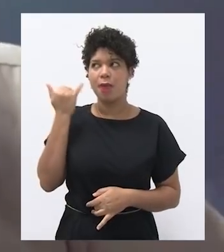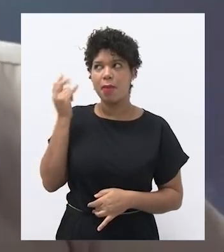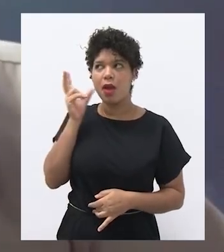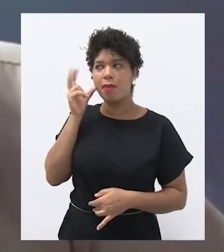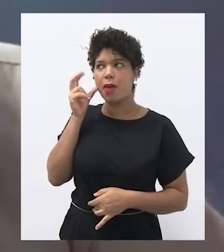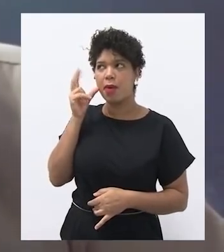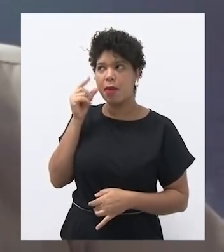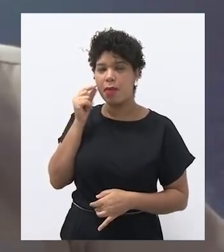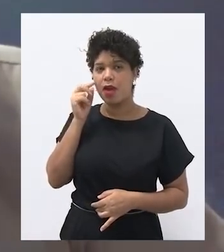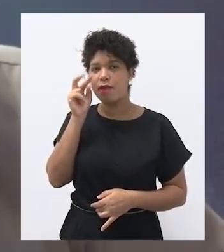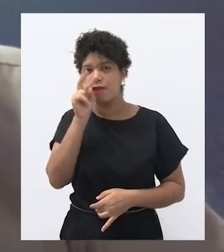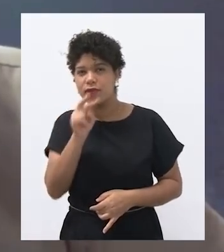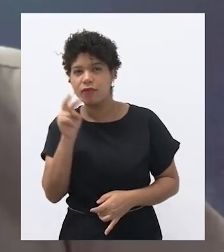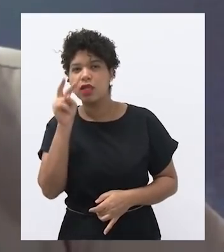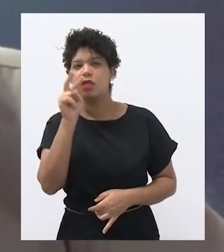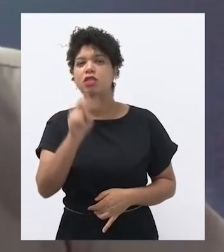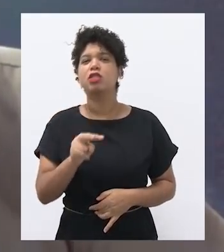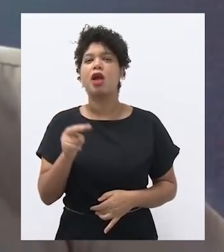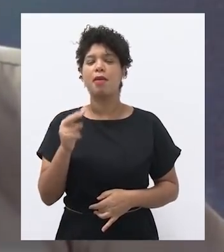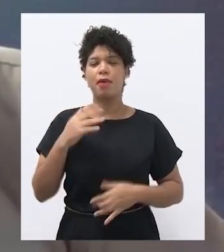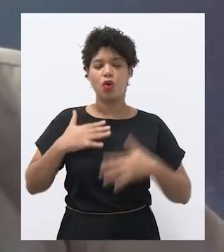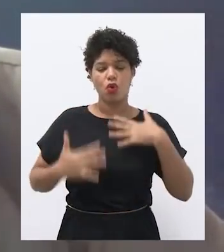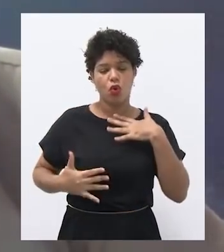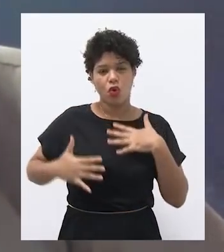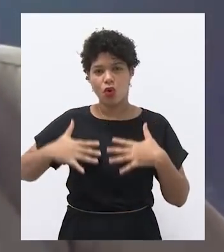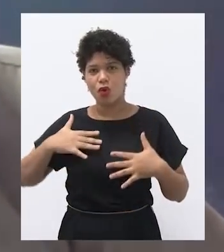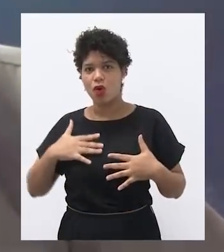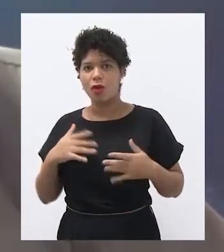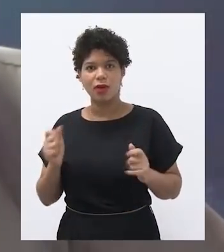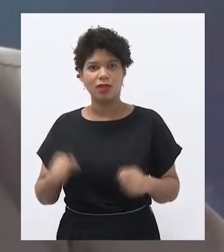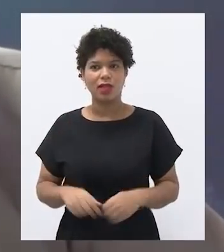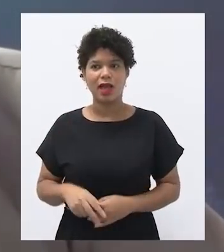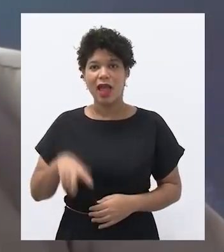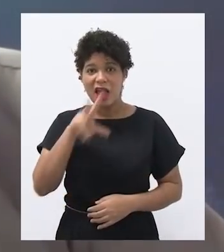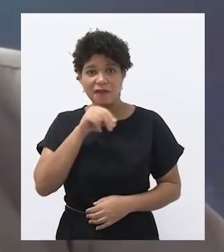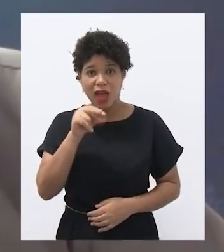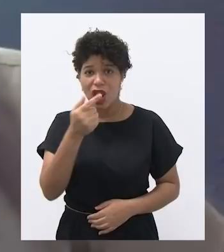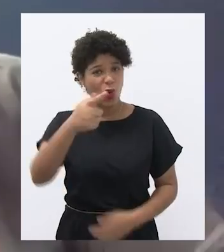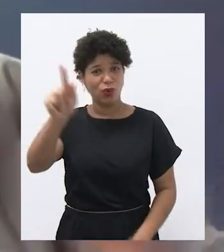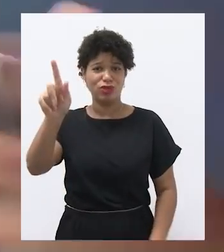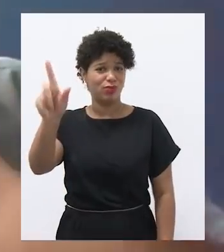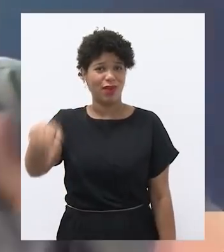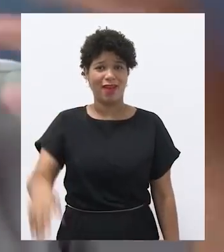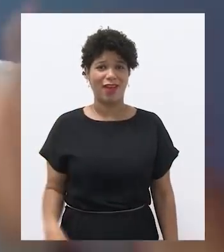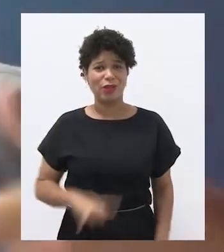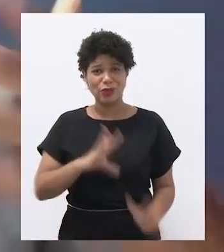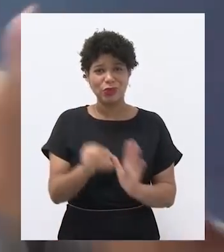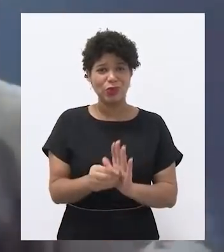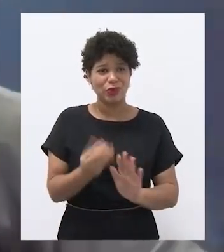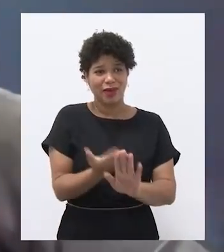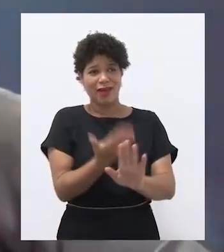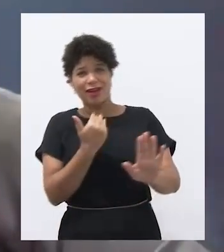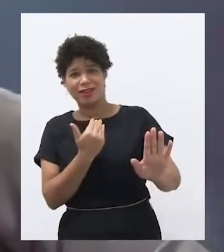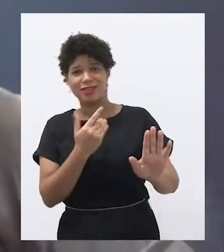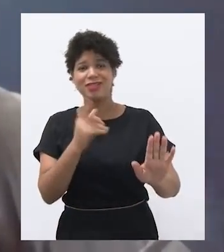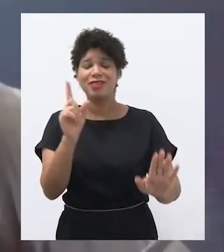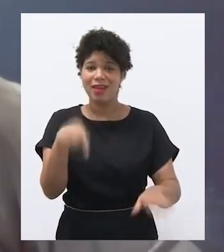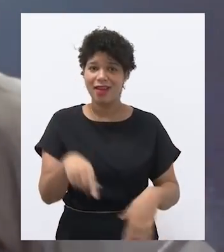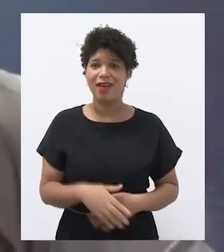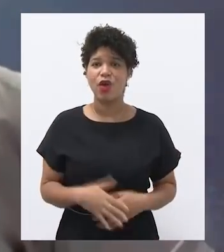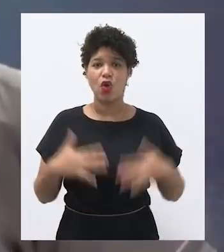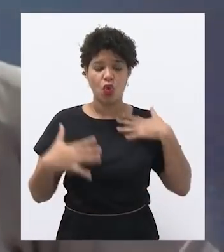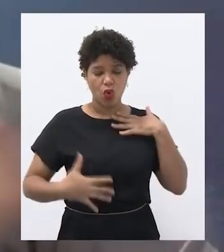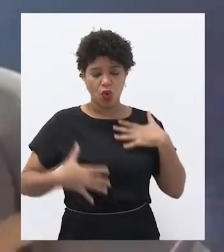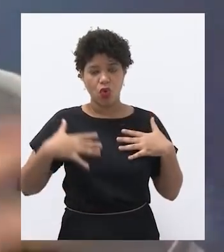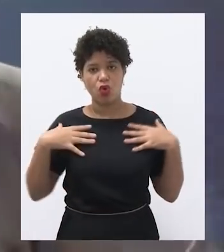comunica com o gestual. A fala é o último recurso. Todo o resto vem antes, né?